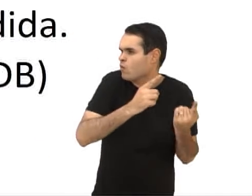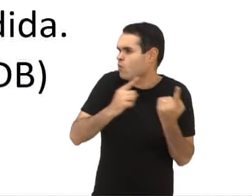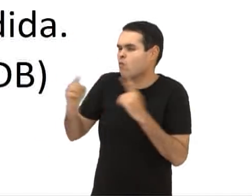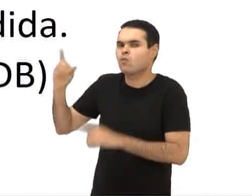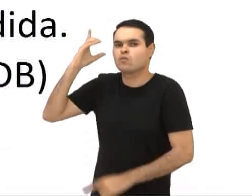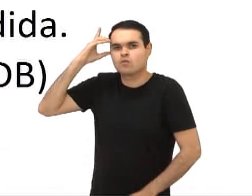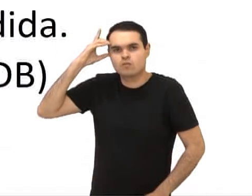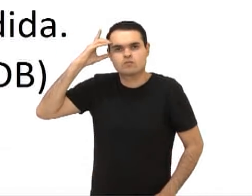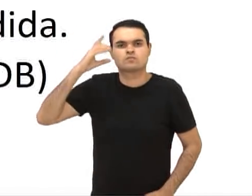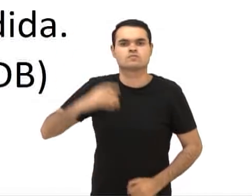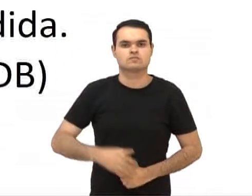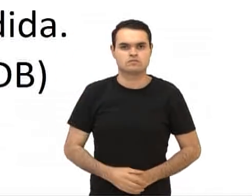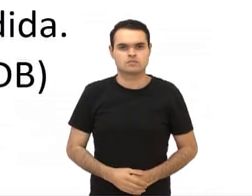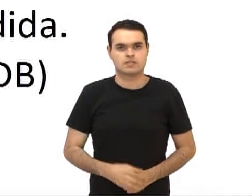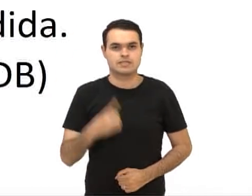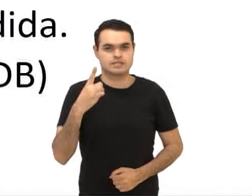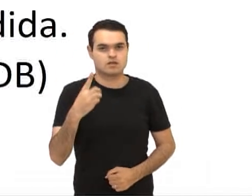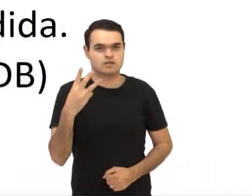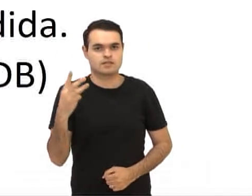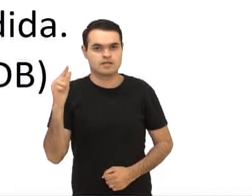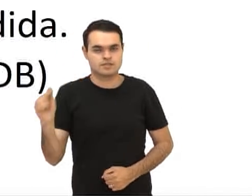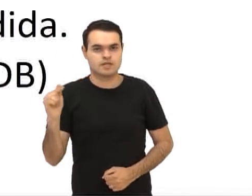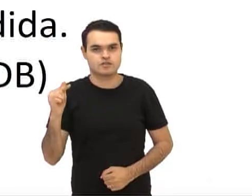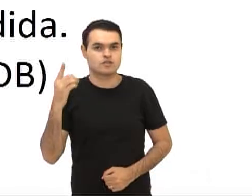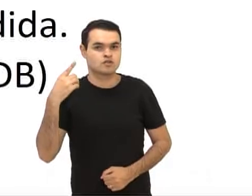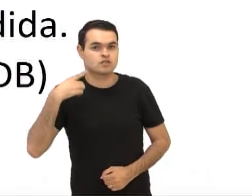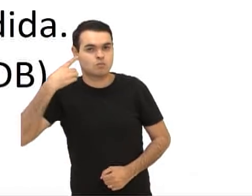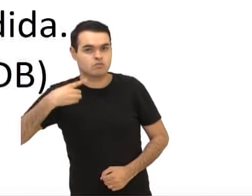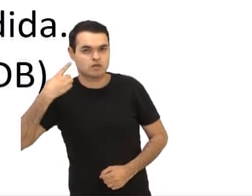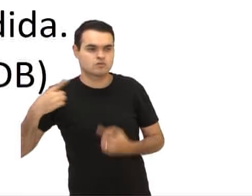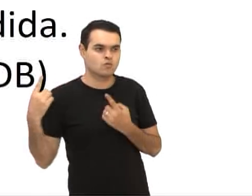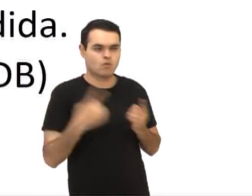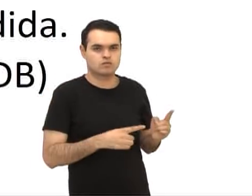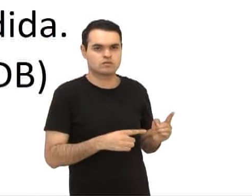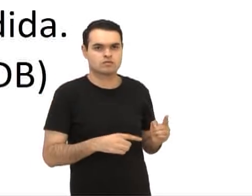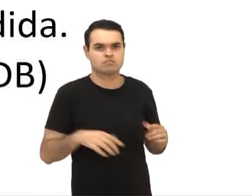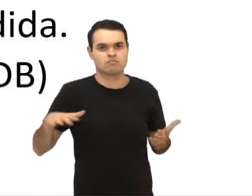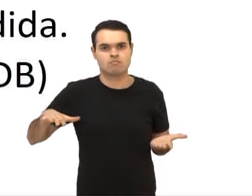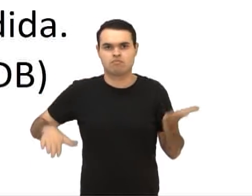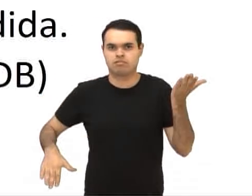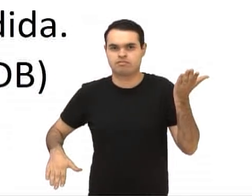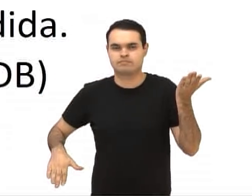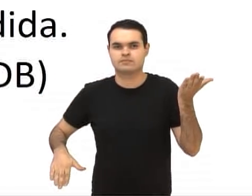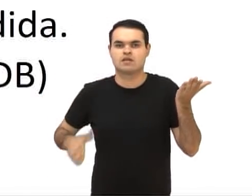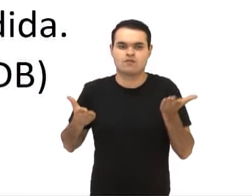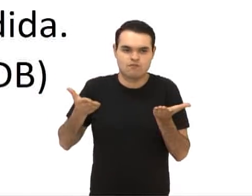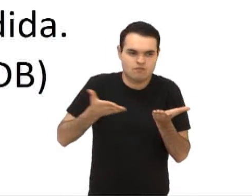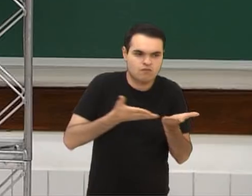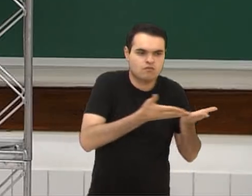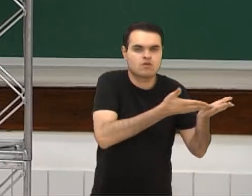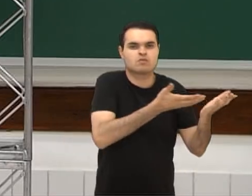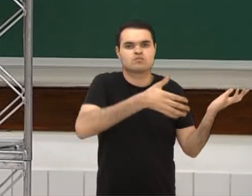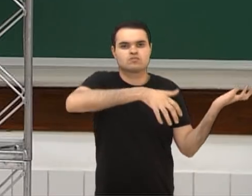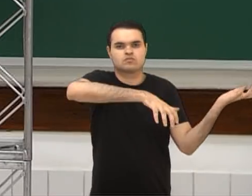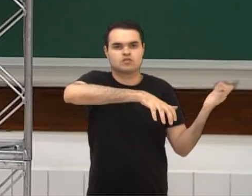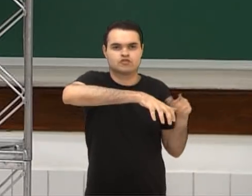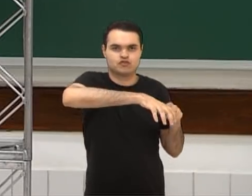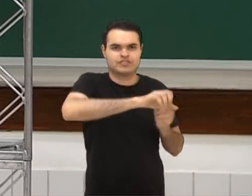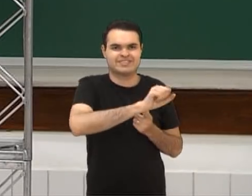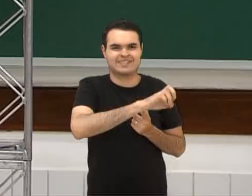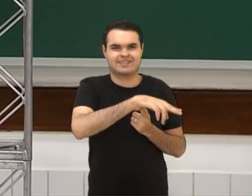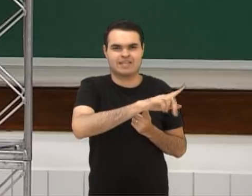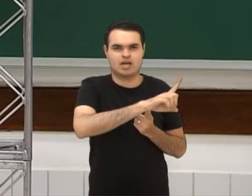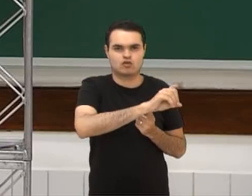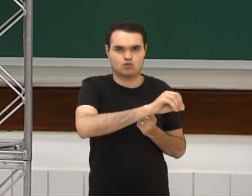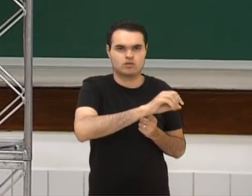da presidente, 137 deputados contrários. Senado. Foi para o Senado. Lembra do processo de impeachment do Collor